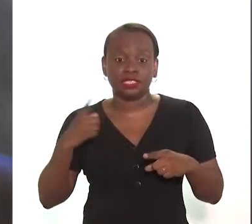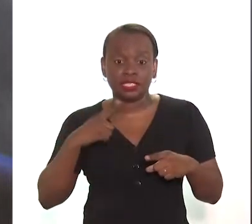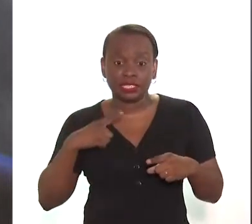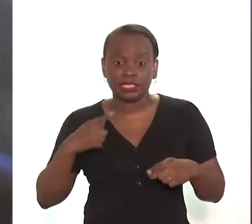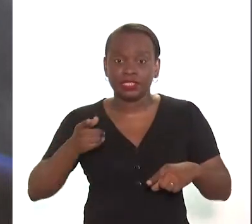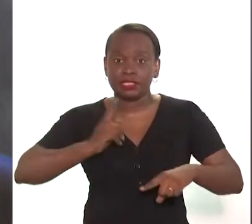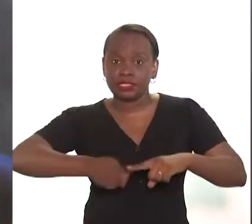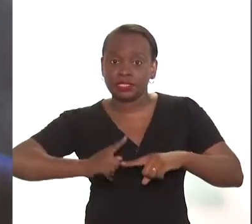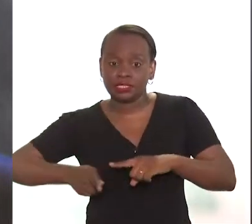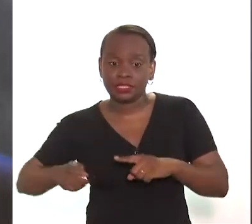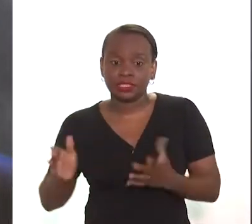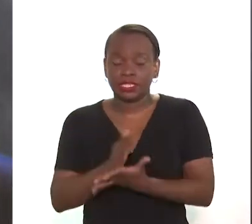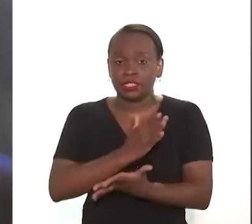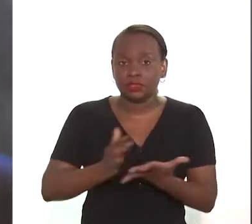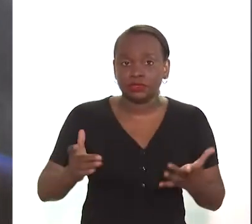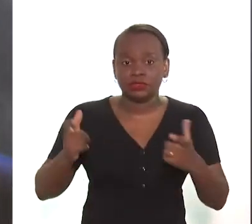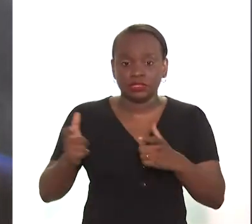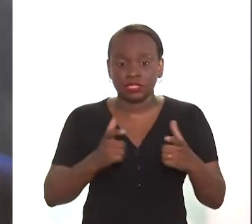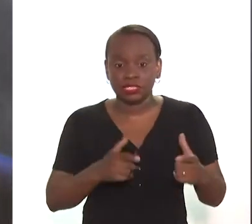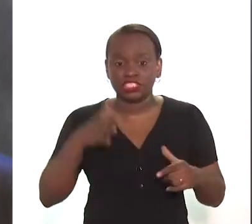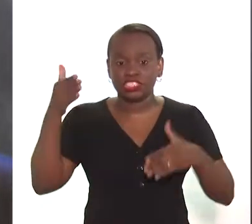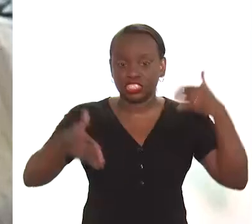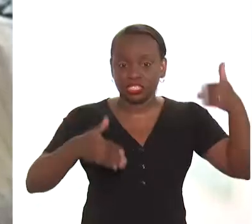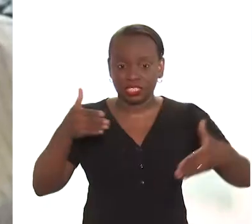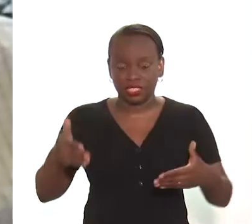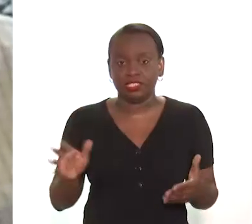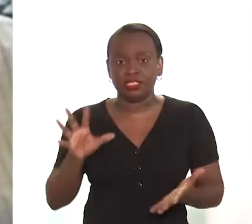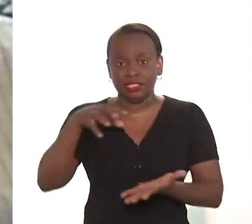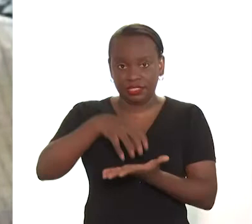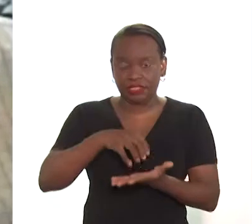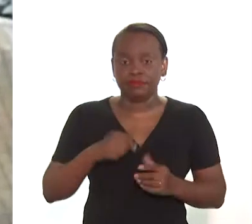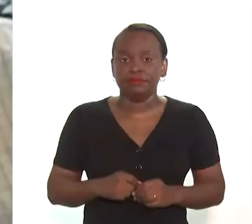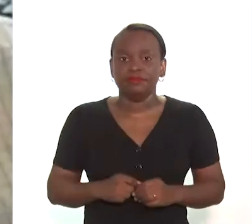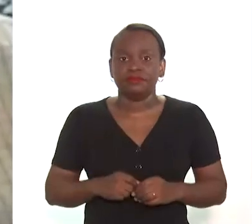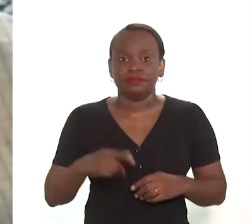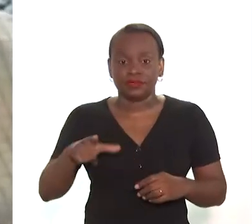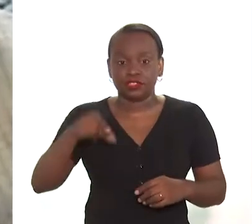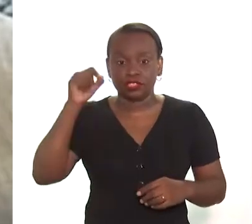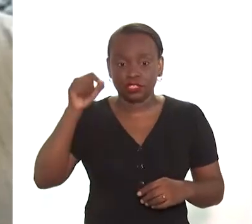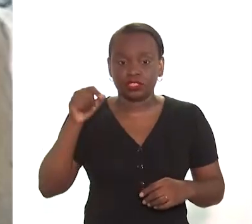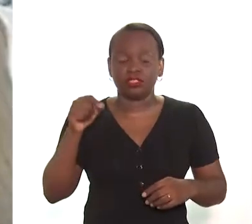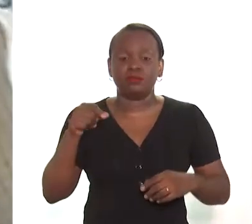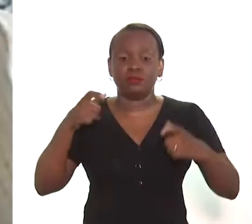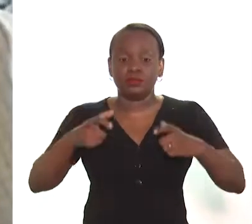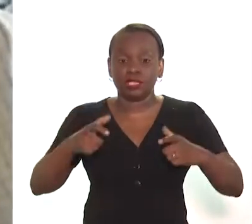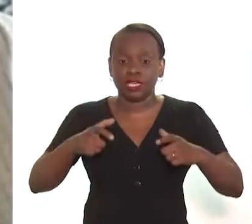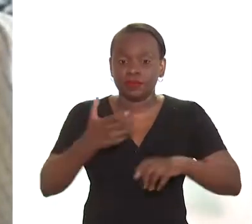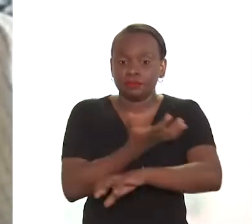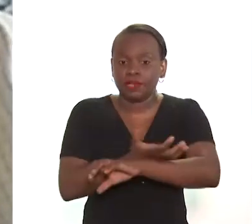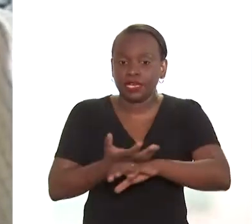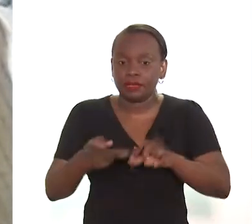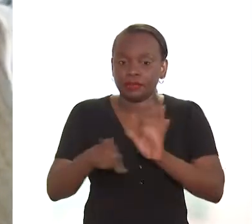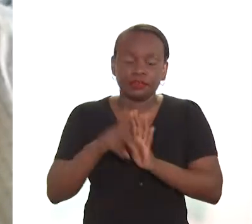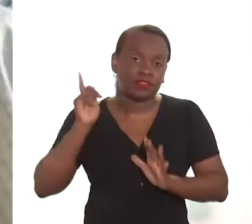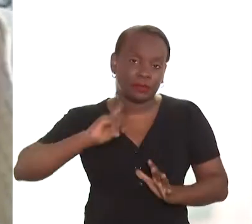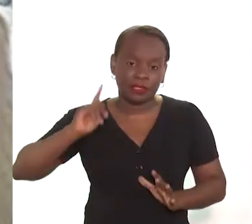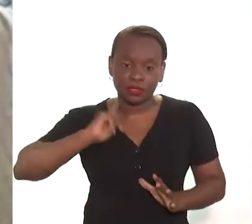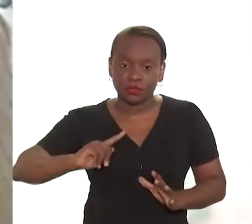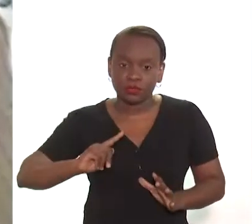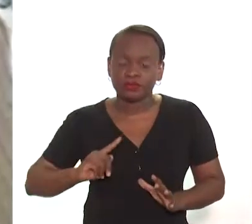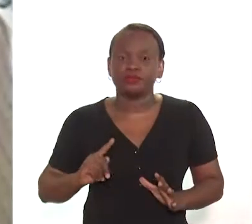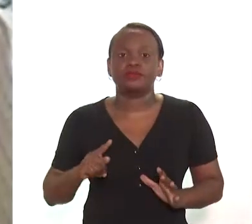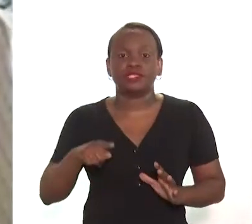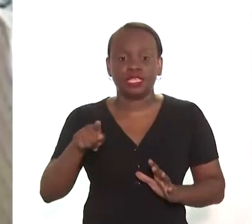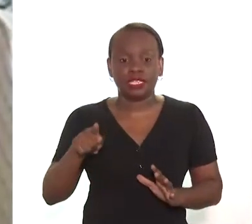que havia restrições muito grandes para você chegar no Rio Centro. Aí escolhemos o Parque do Flamengo. E o Parque